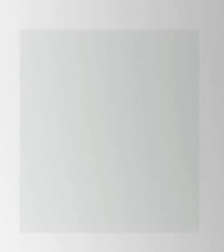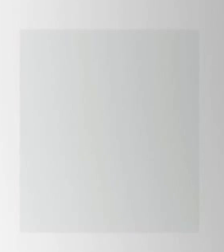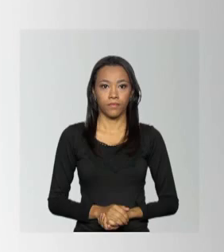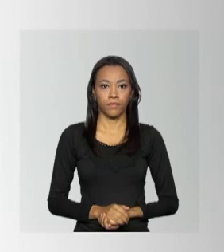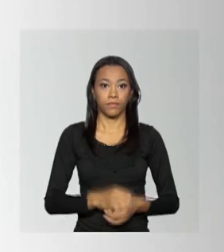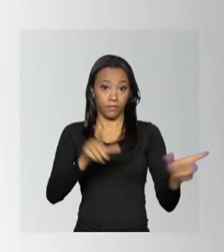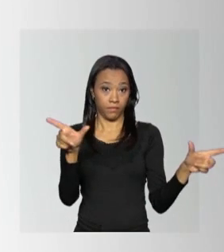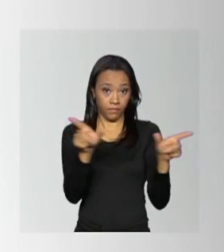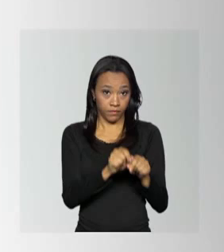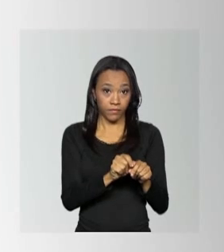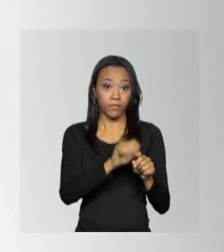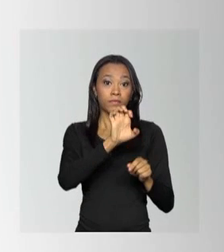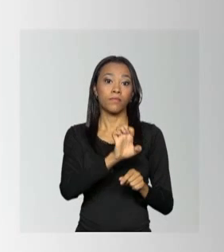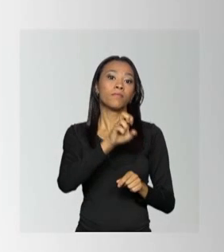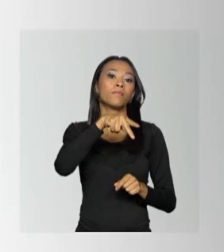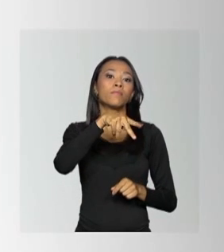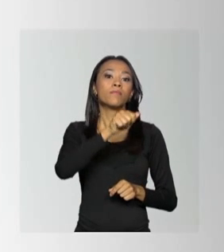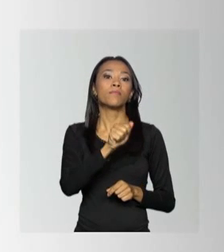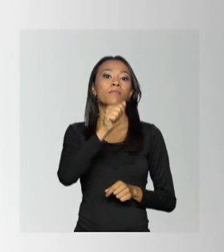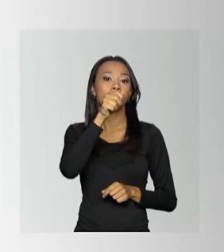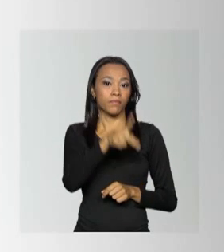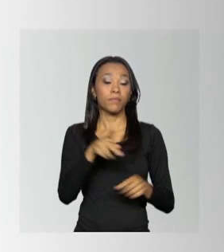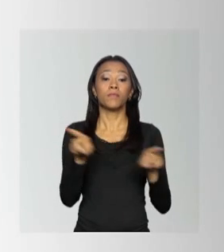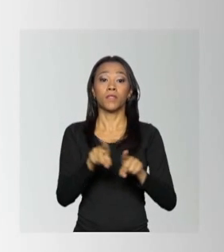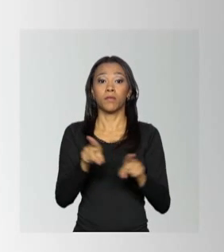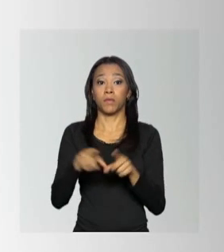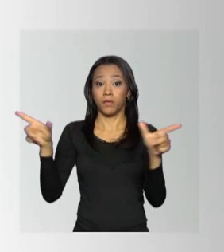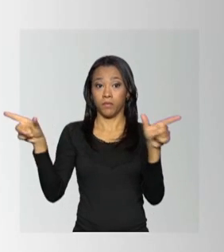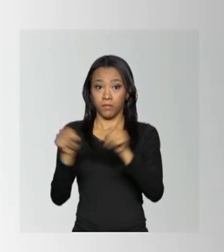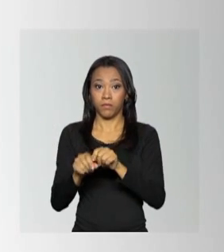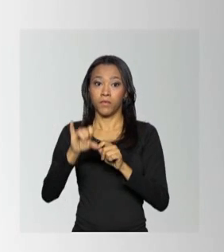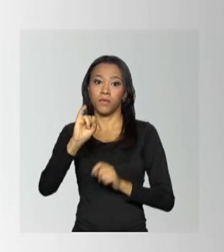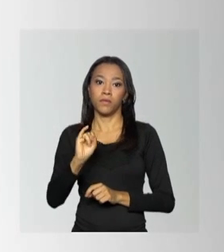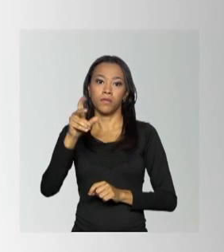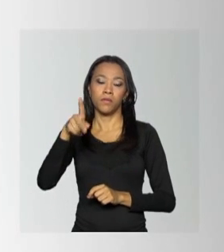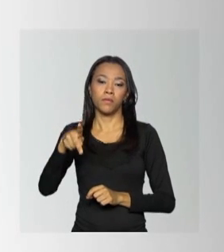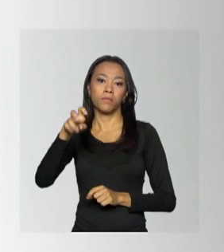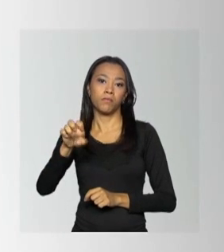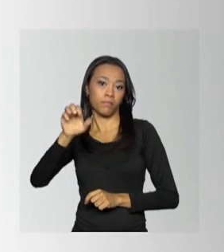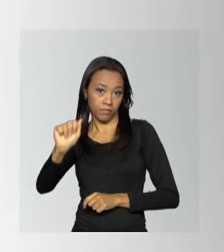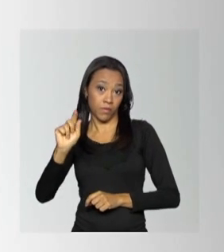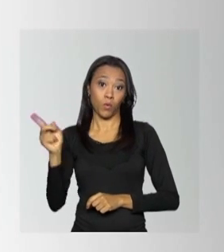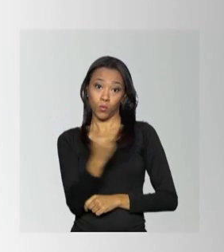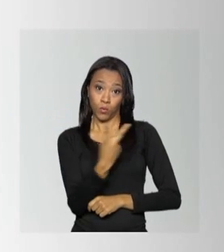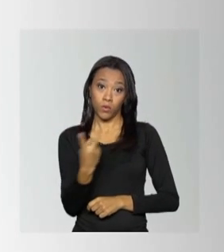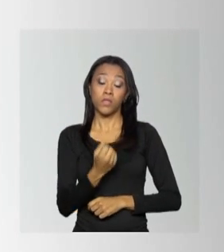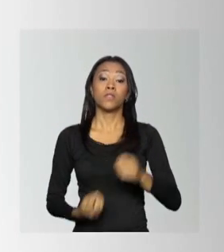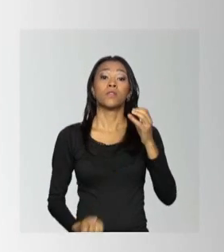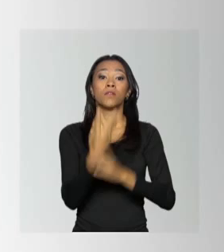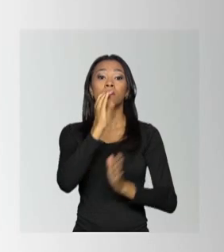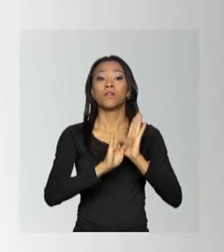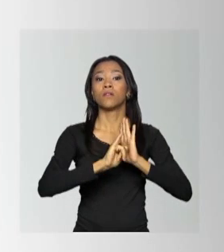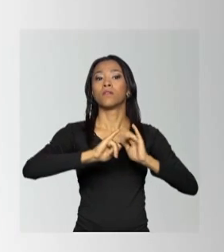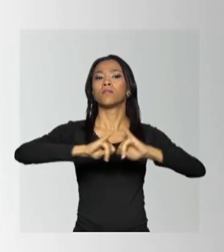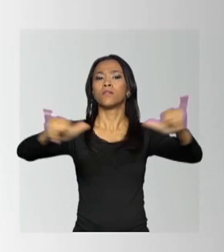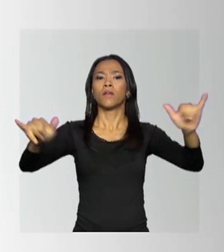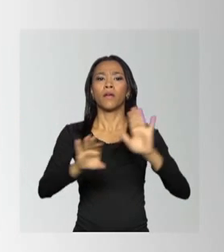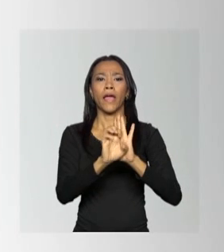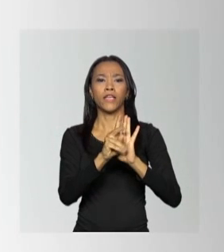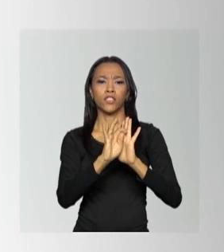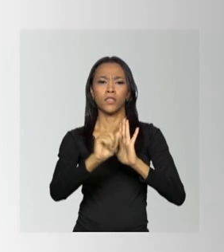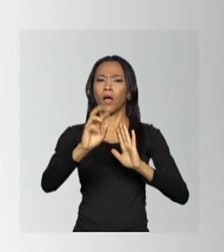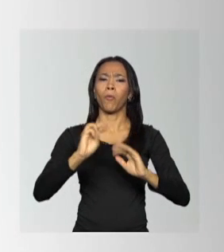A Escola Nacional de Administração Pública e o Instituto de Pesquisa Econômica Aplicada lançaram um edital para